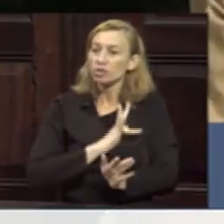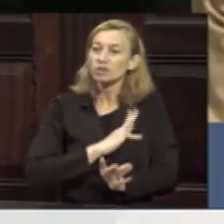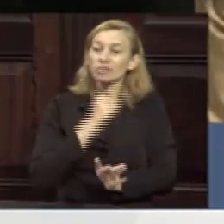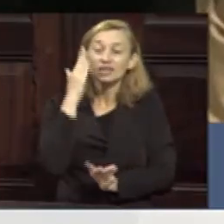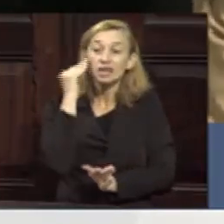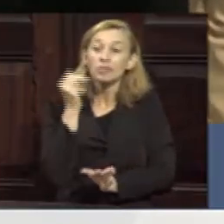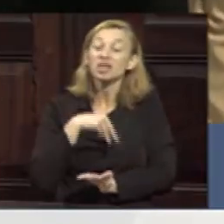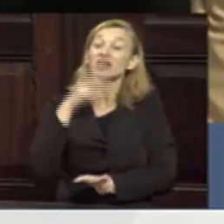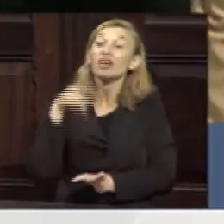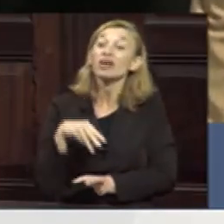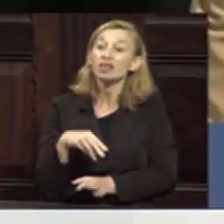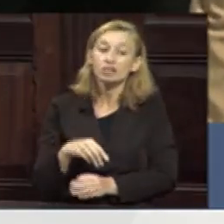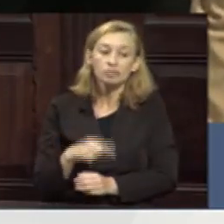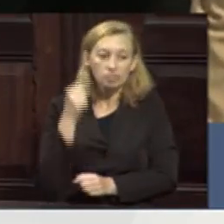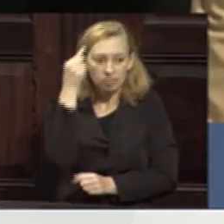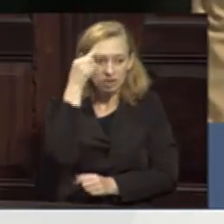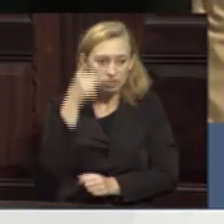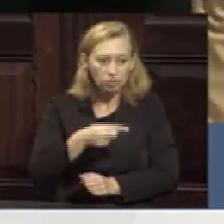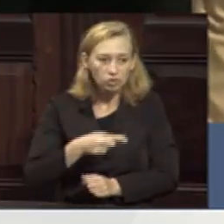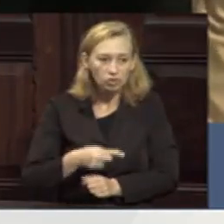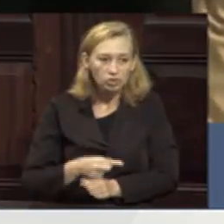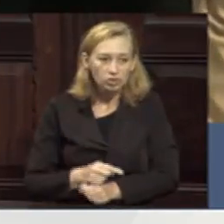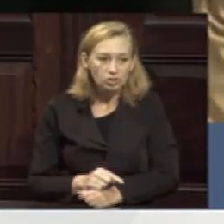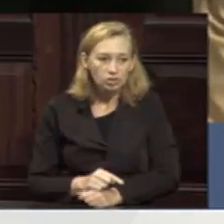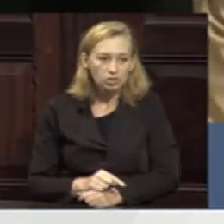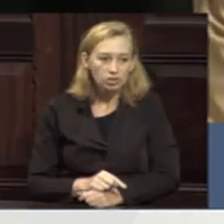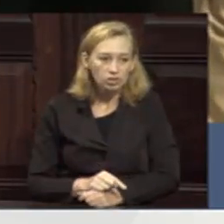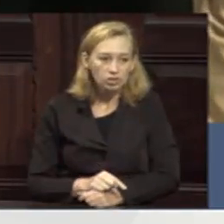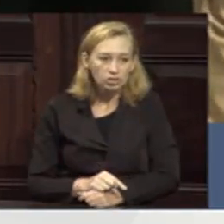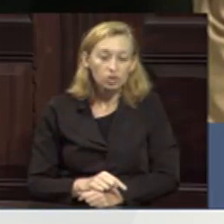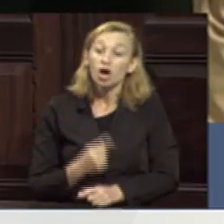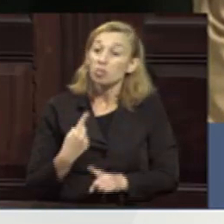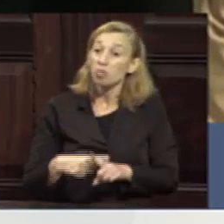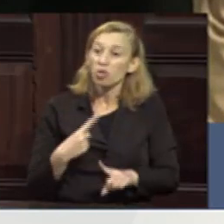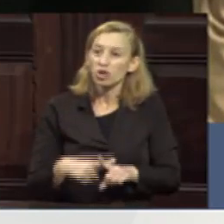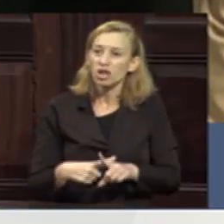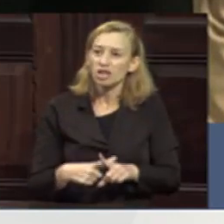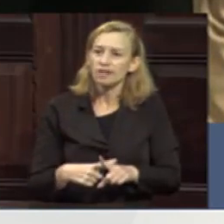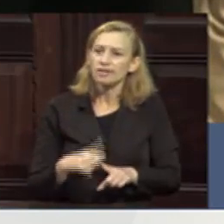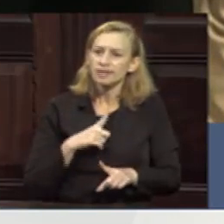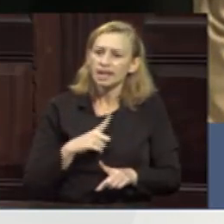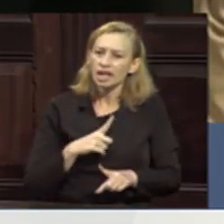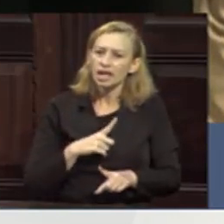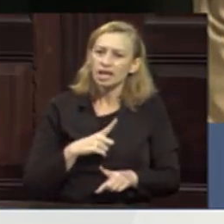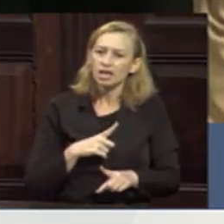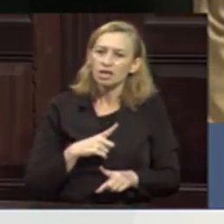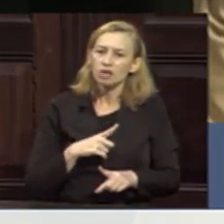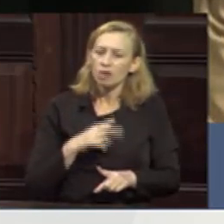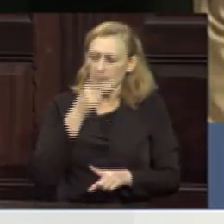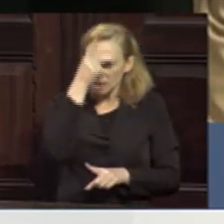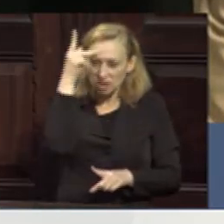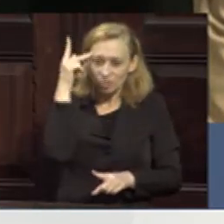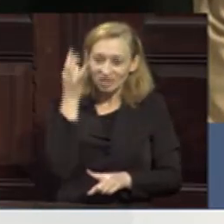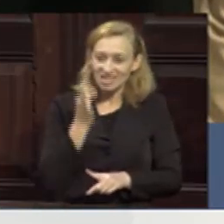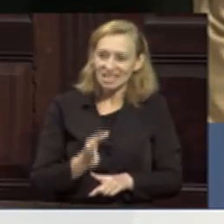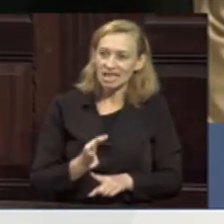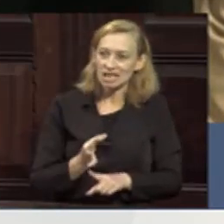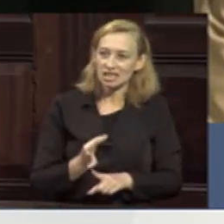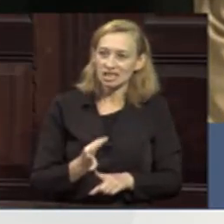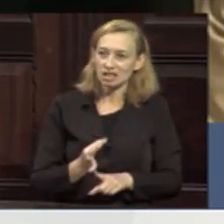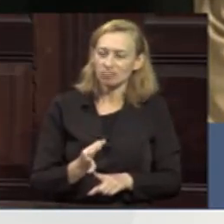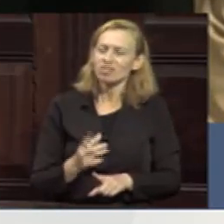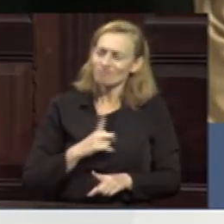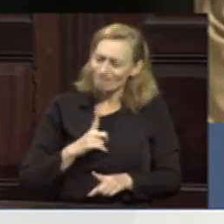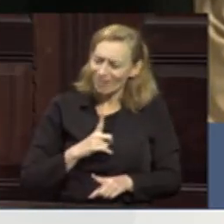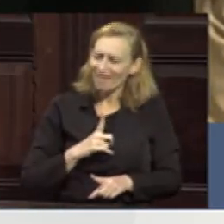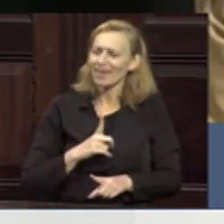identificados os mandantes, porque tem comando esse assassinato. Tem comando. Tem comando.